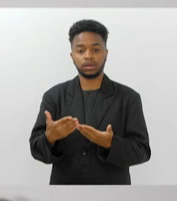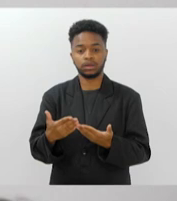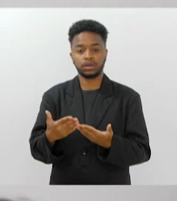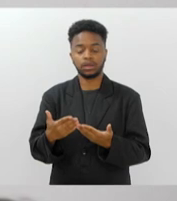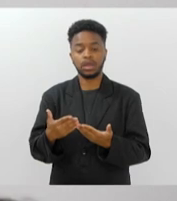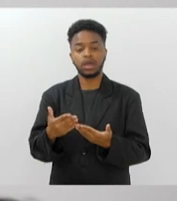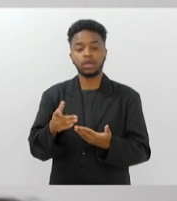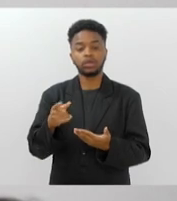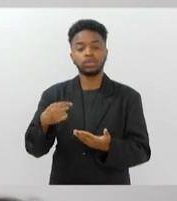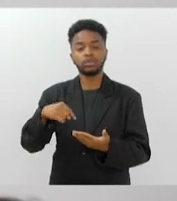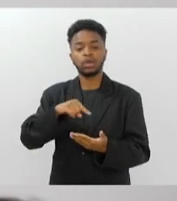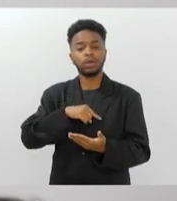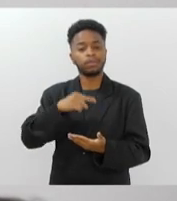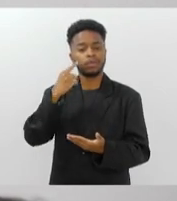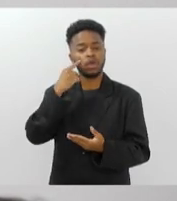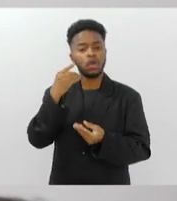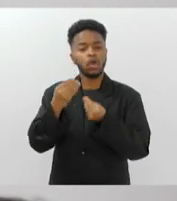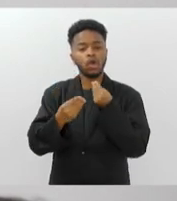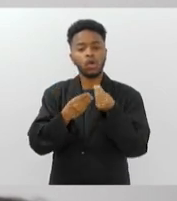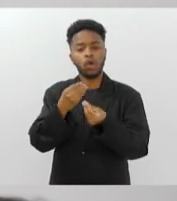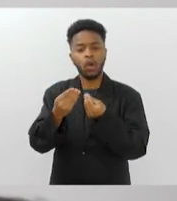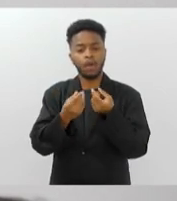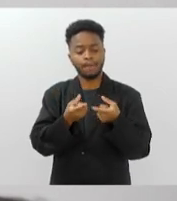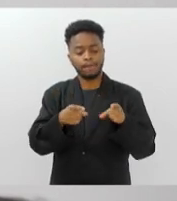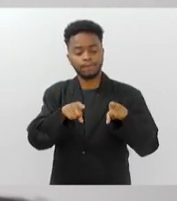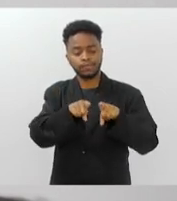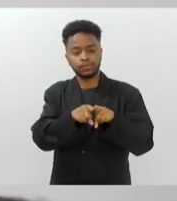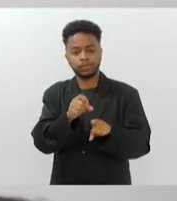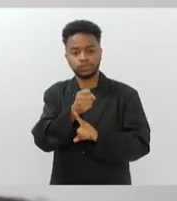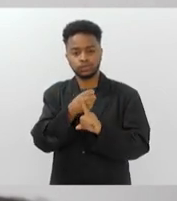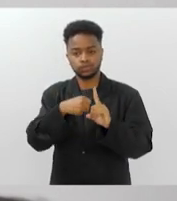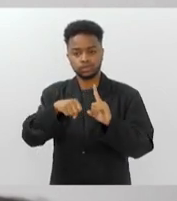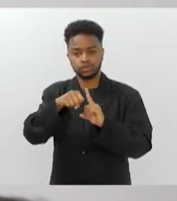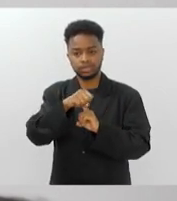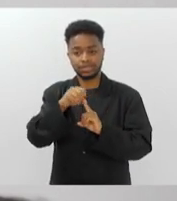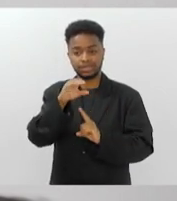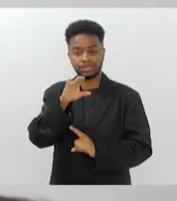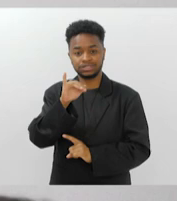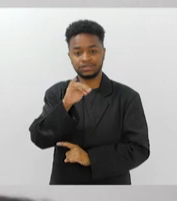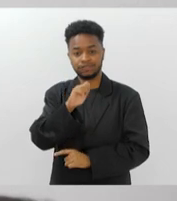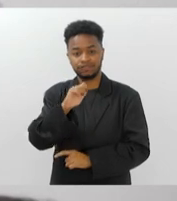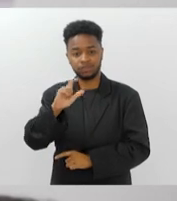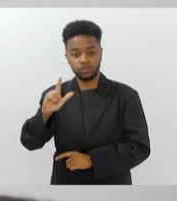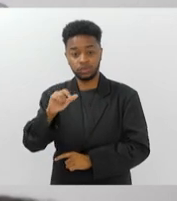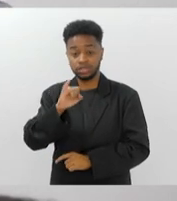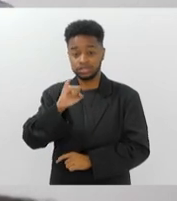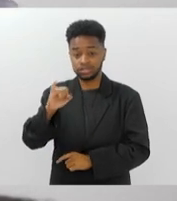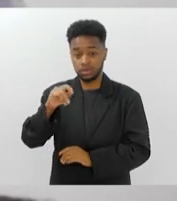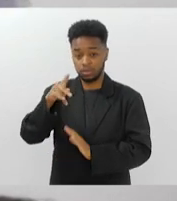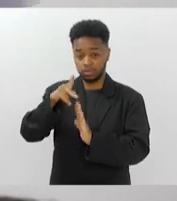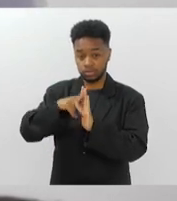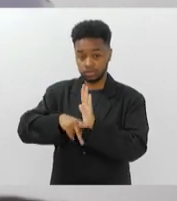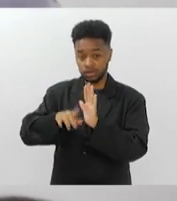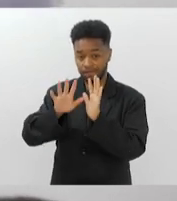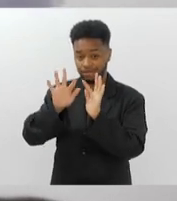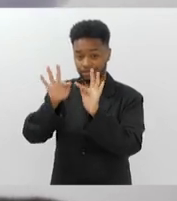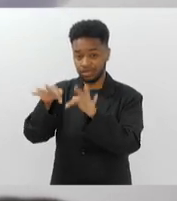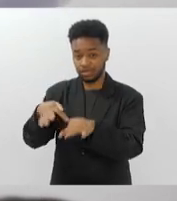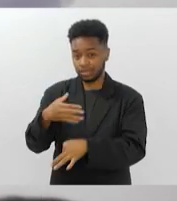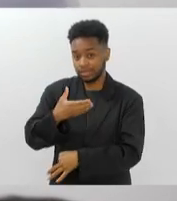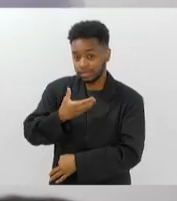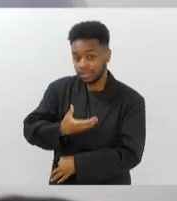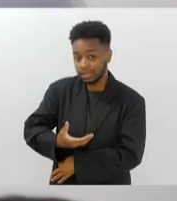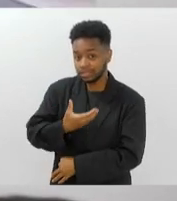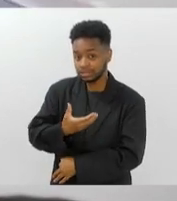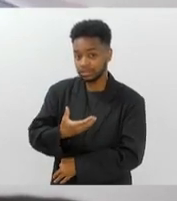ficar a parceria da sociedade civil se o projeto terminar em dezembro como